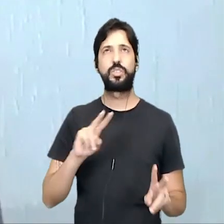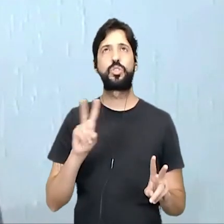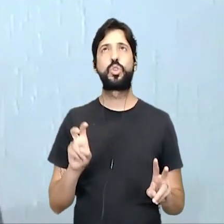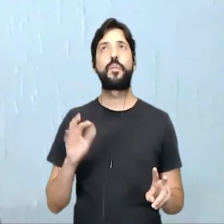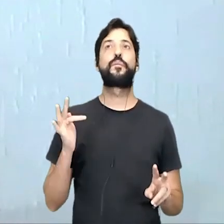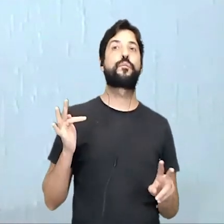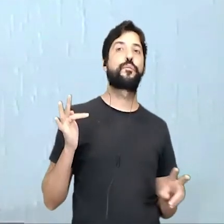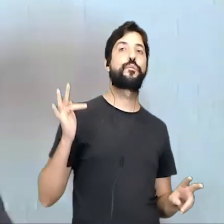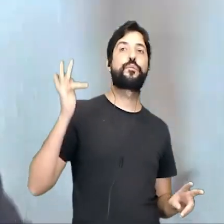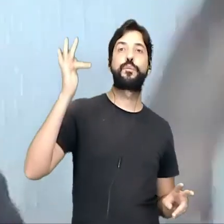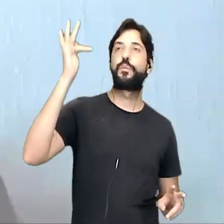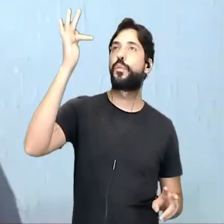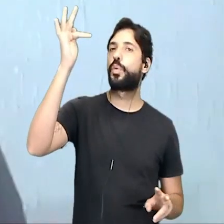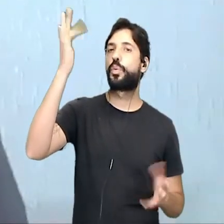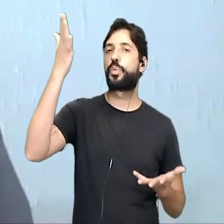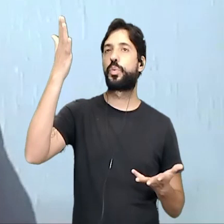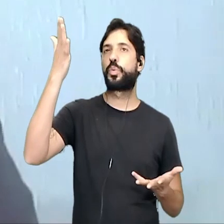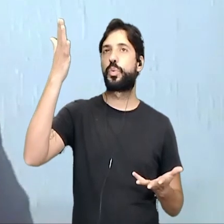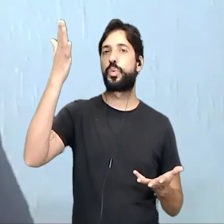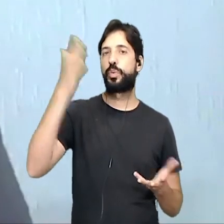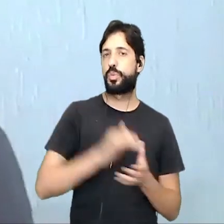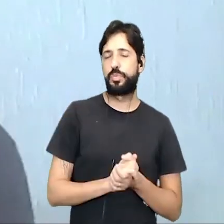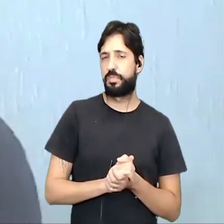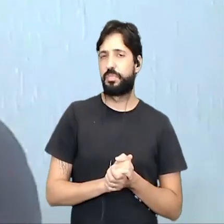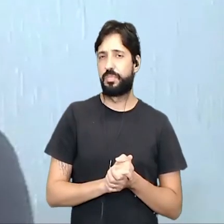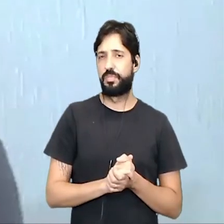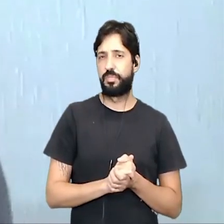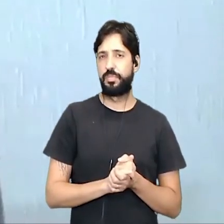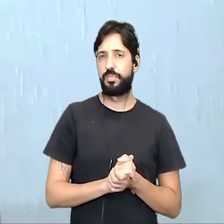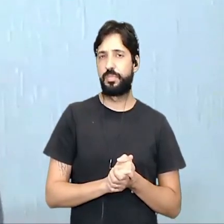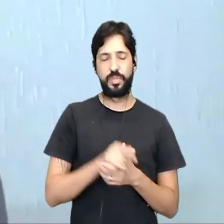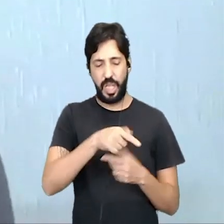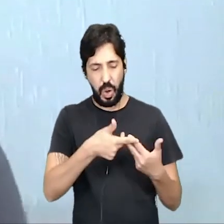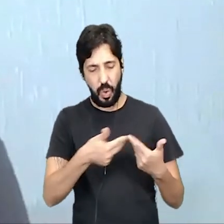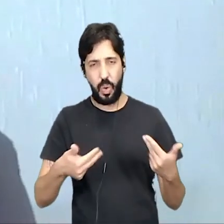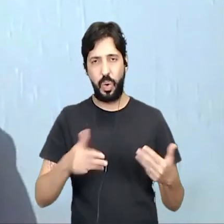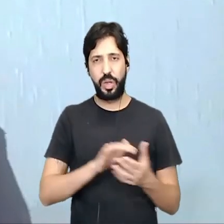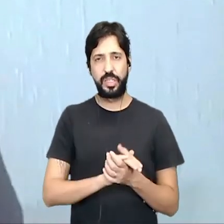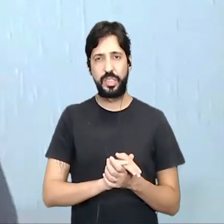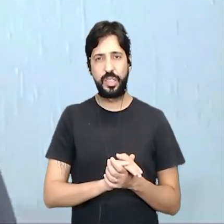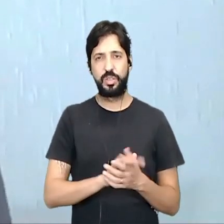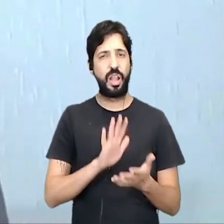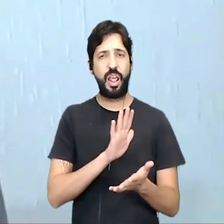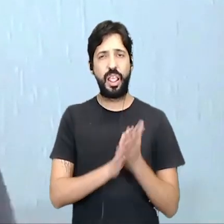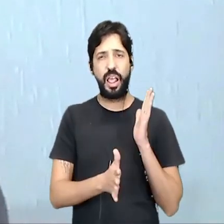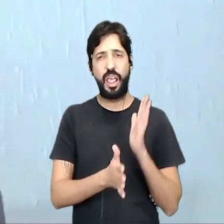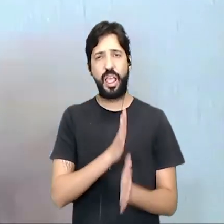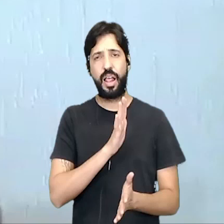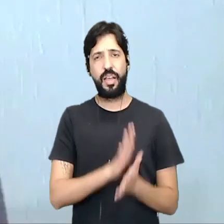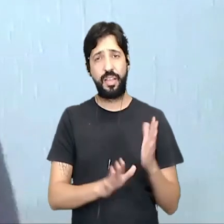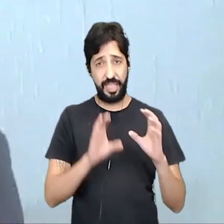coisas, jogando isso para um futuro pretérito, ou pretérito do futuro.